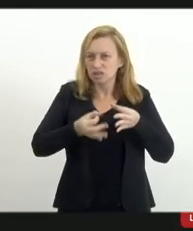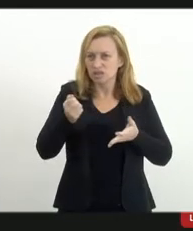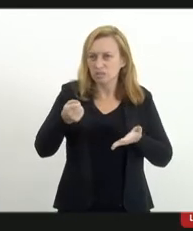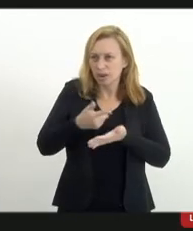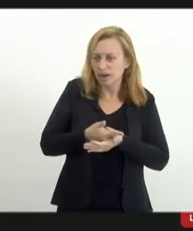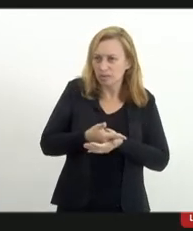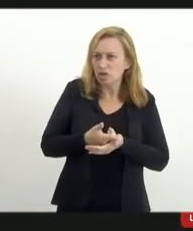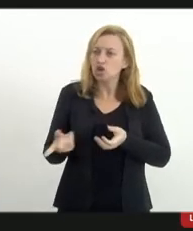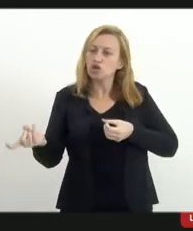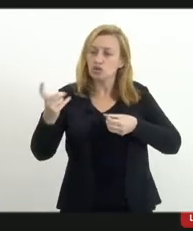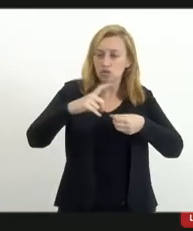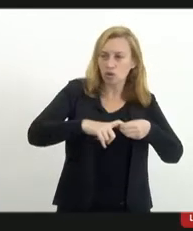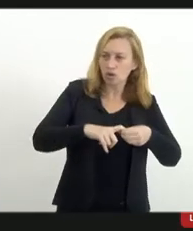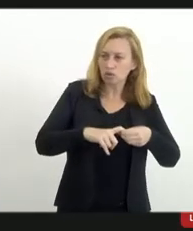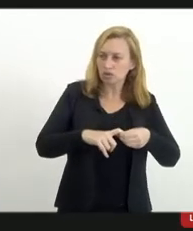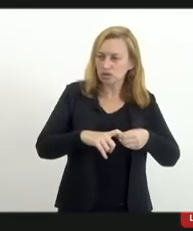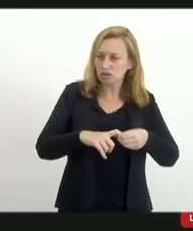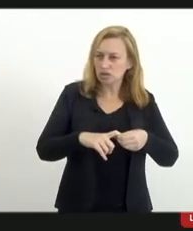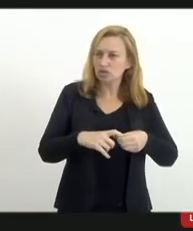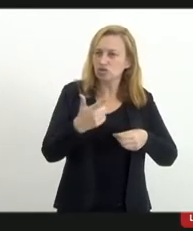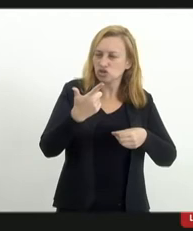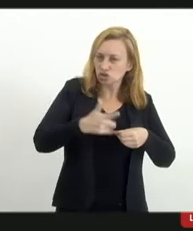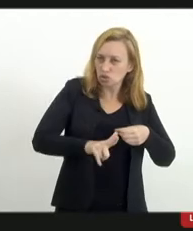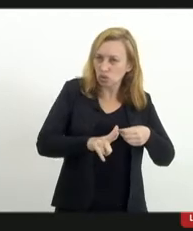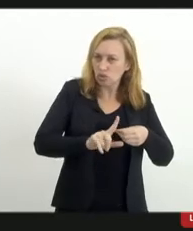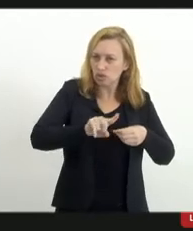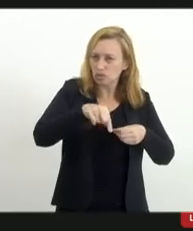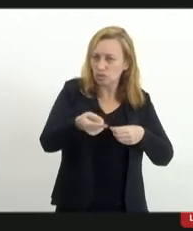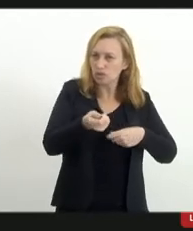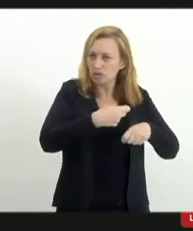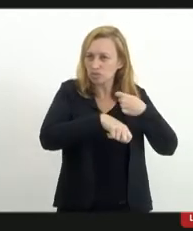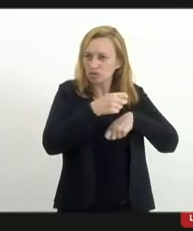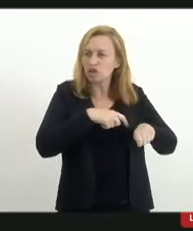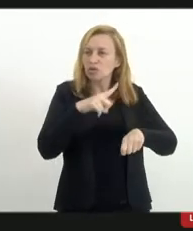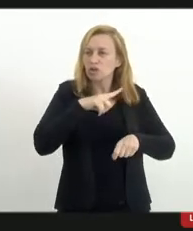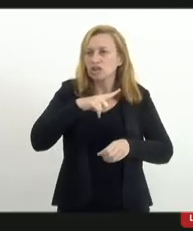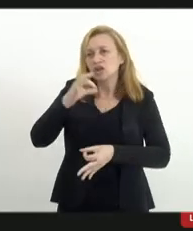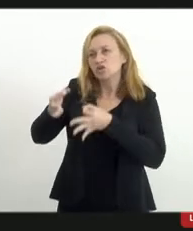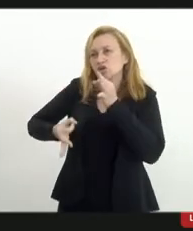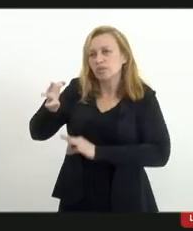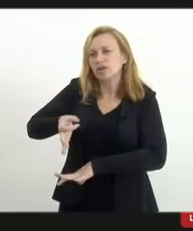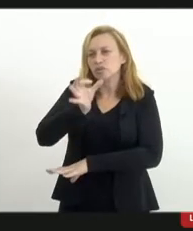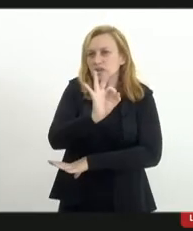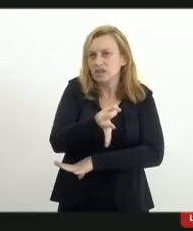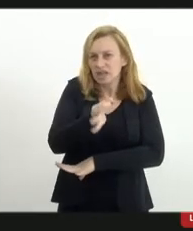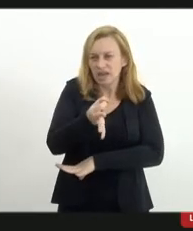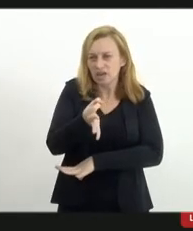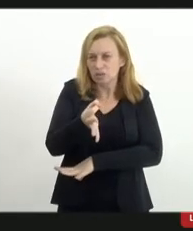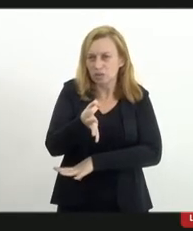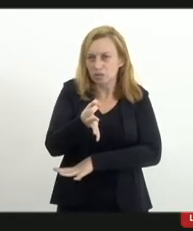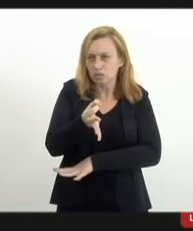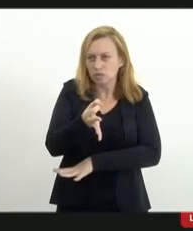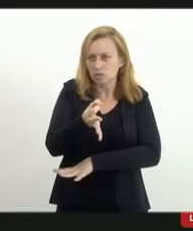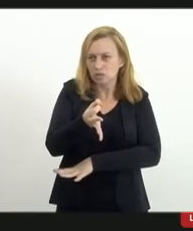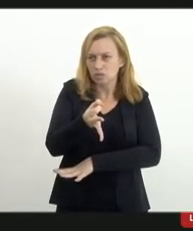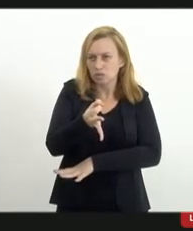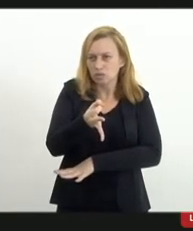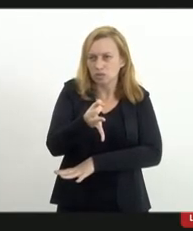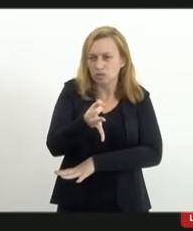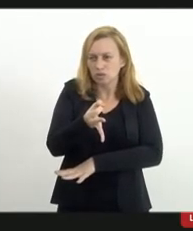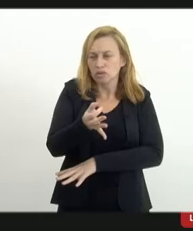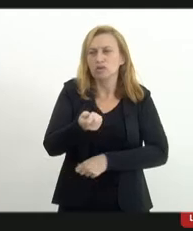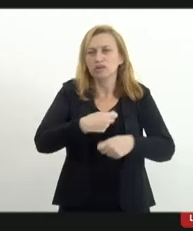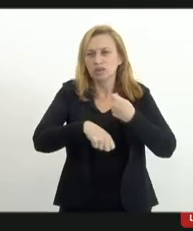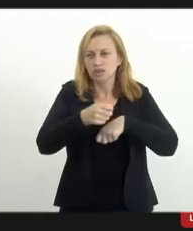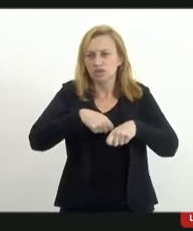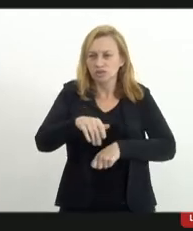o prazo volta a correr depois do contencioso administrativo, quando há o julgamento definitivo em âmbito